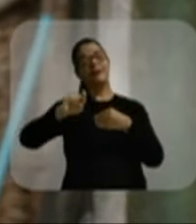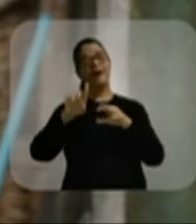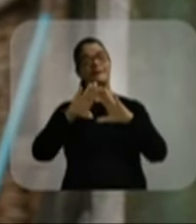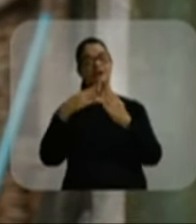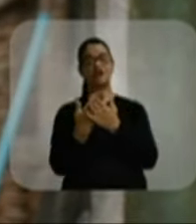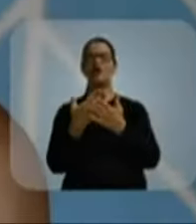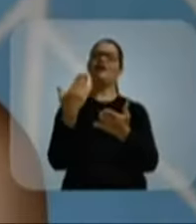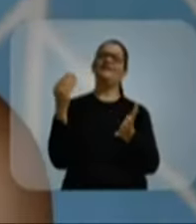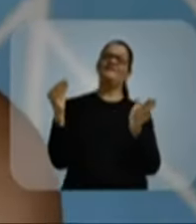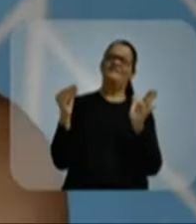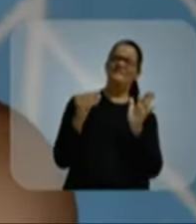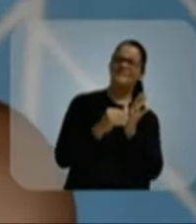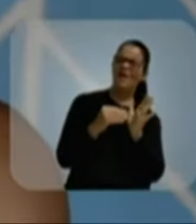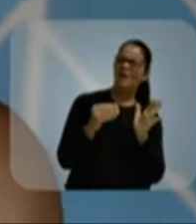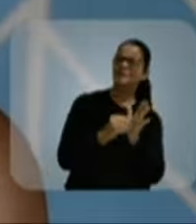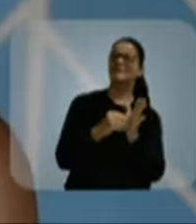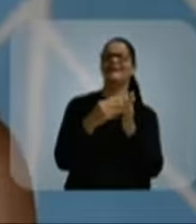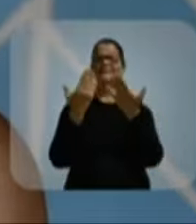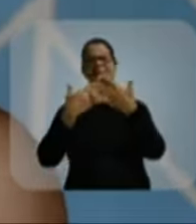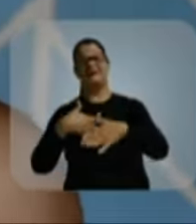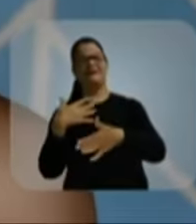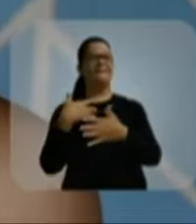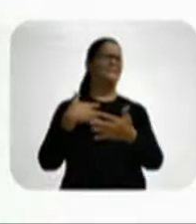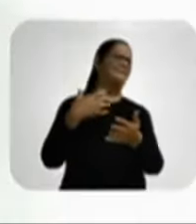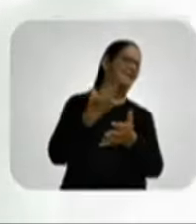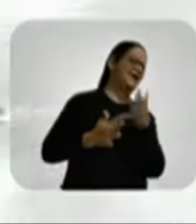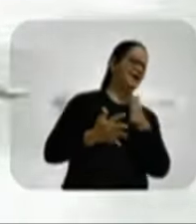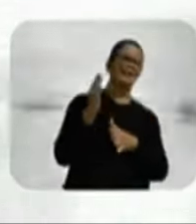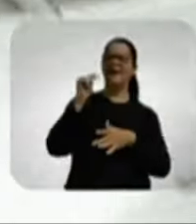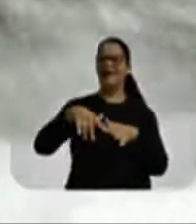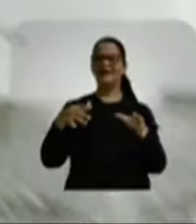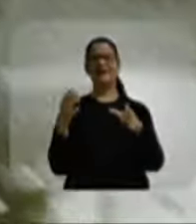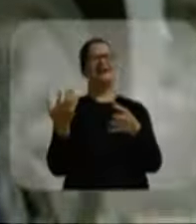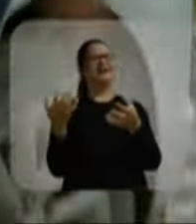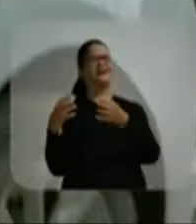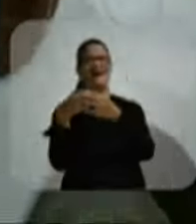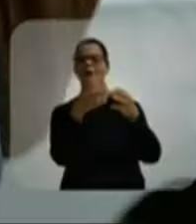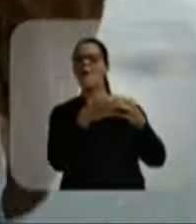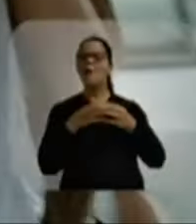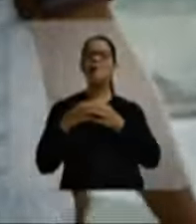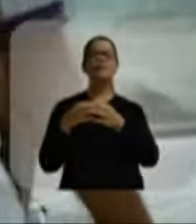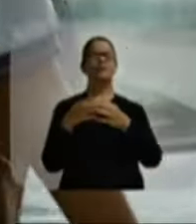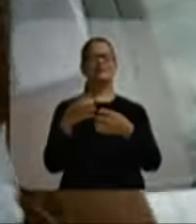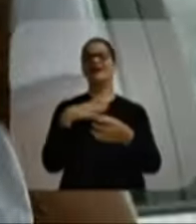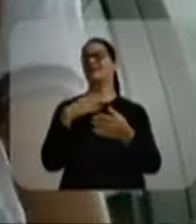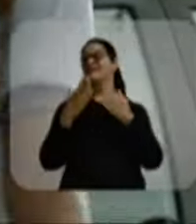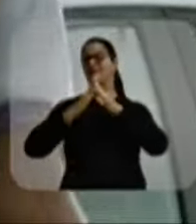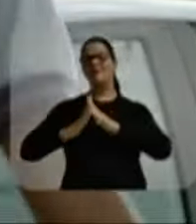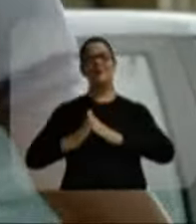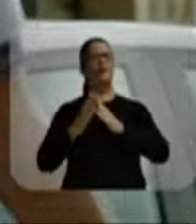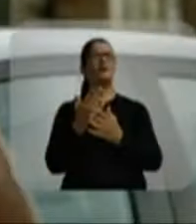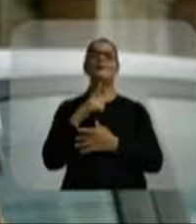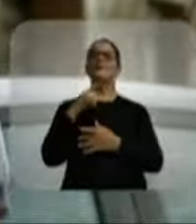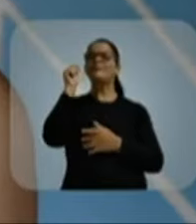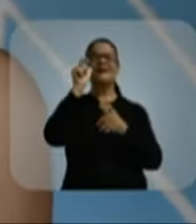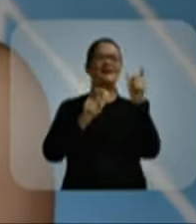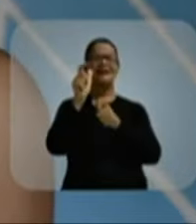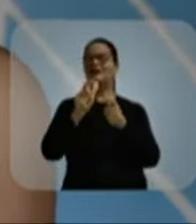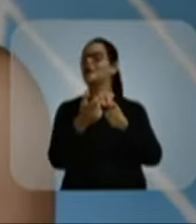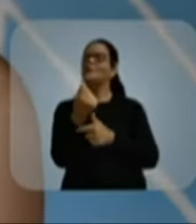para a escola. Faltei prova, isso me atrapalhou muito. Aqui mesmo, na comunidade onde eu moro, tem muitas meninas assim, que não têm